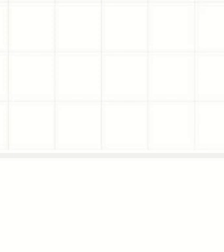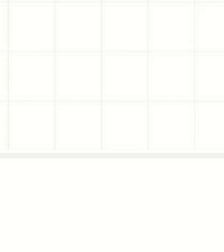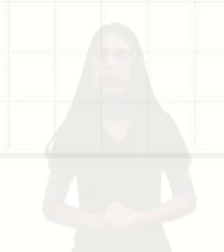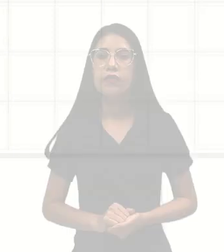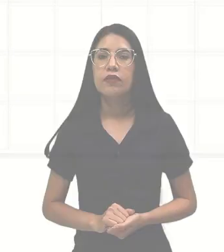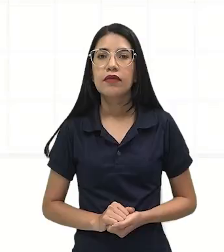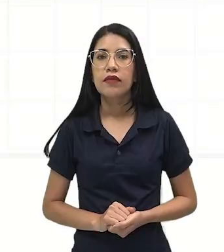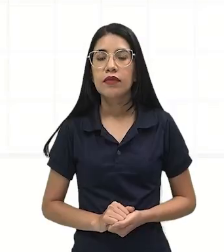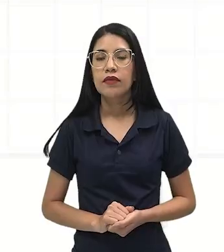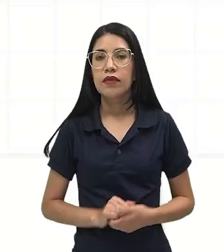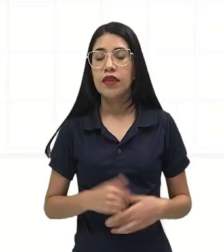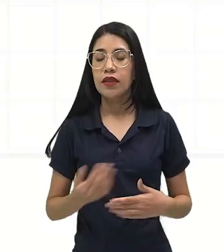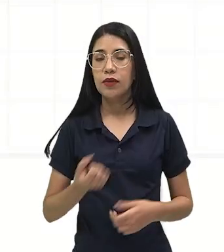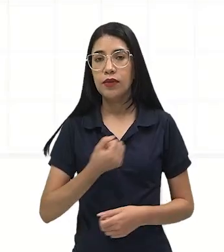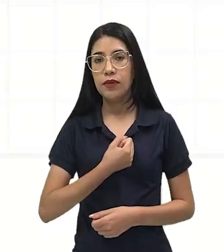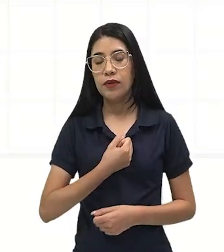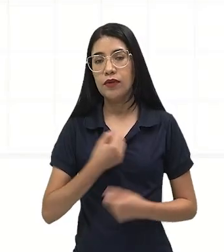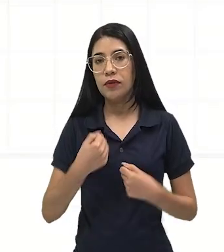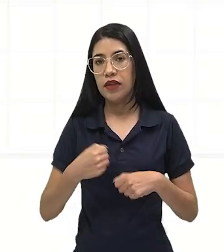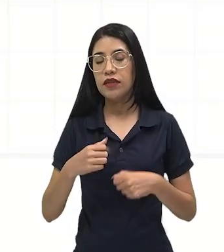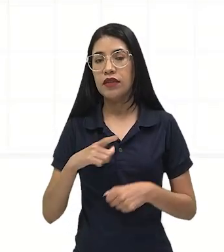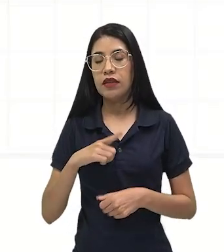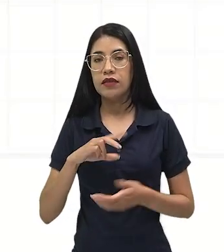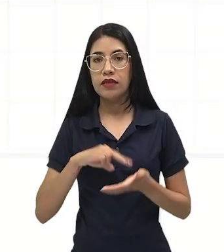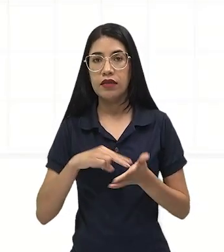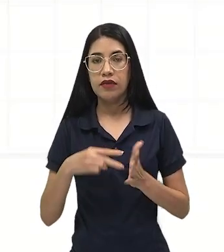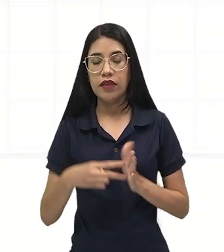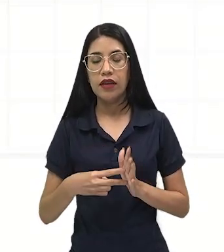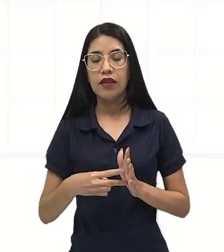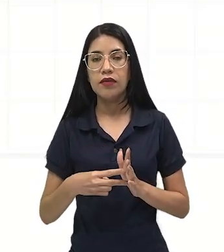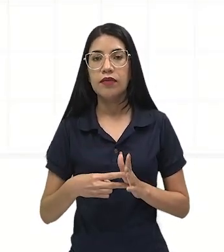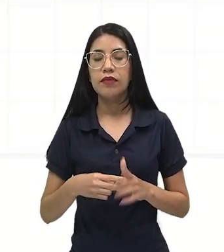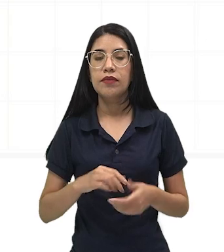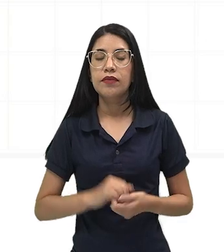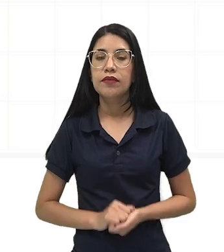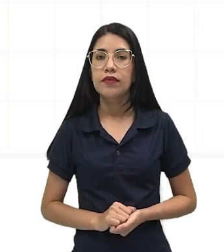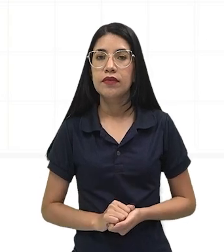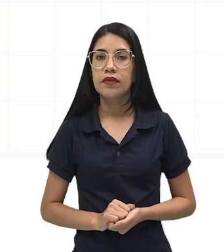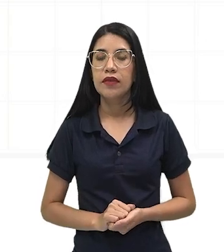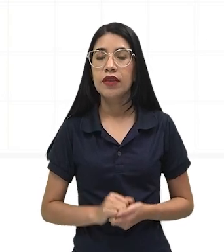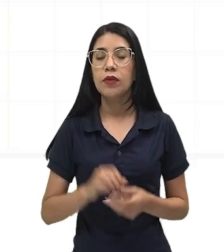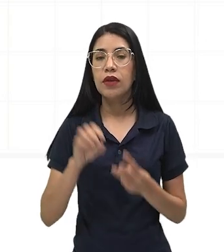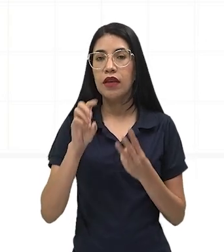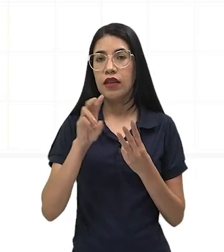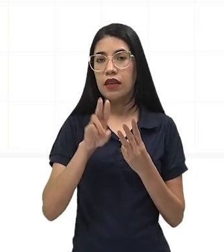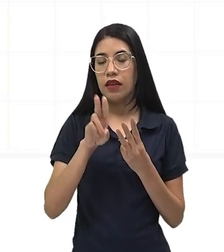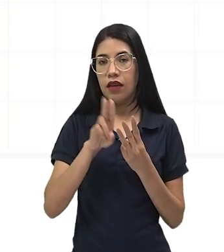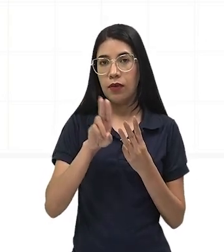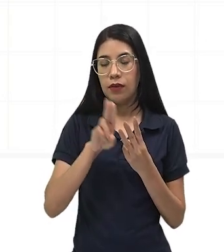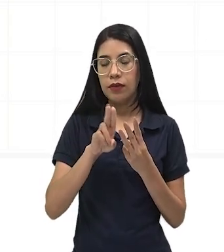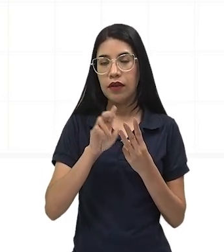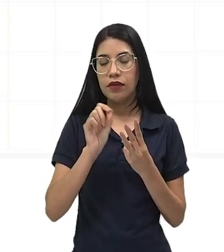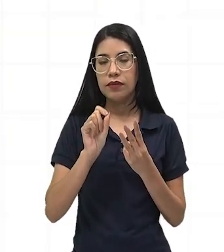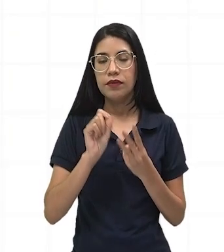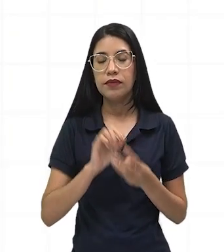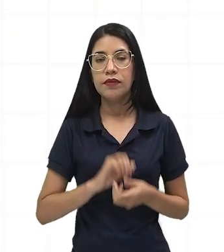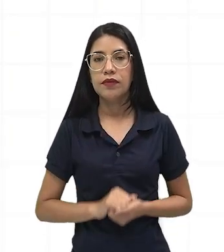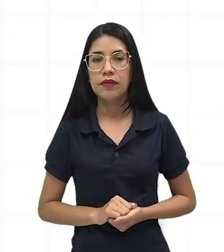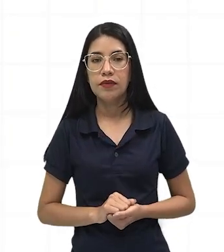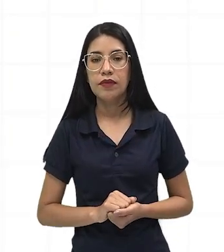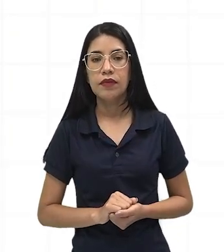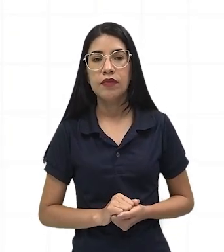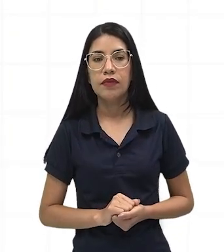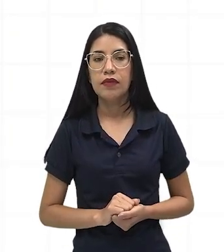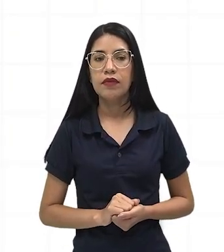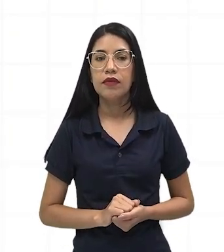número para nós, certo? E aí está falando distinto, né? E na unidade, beleza. Então, como isso pode